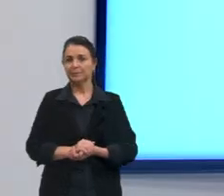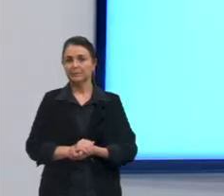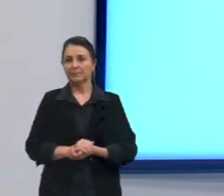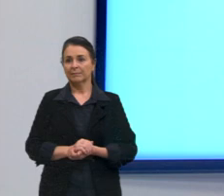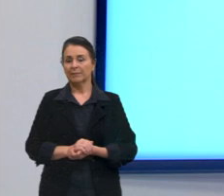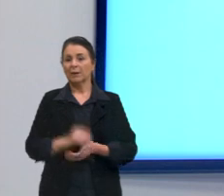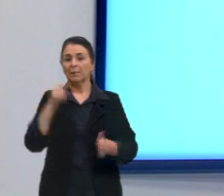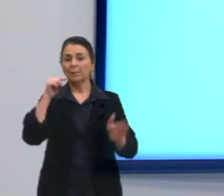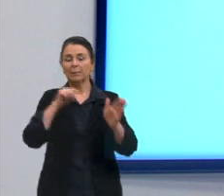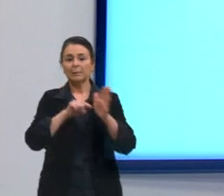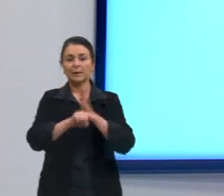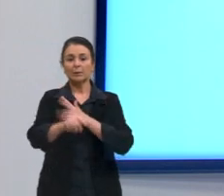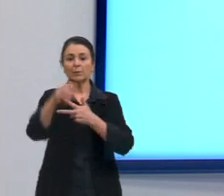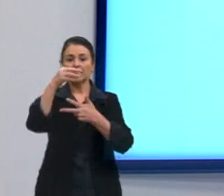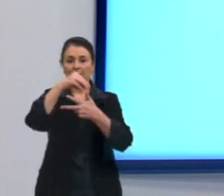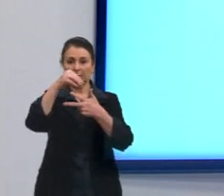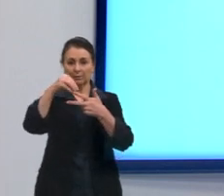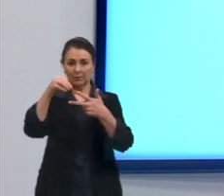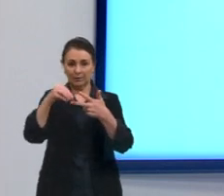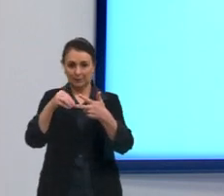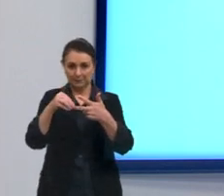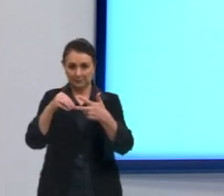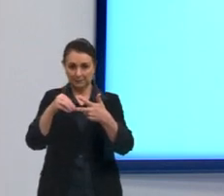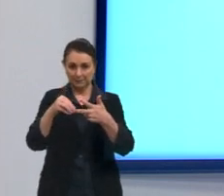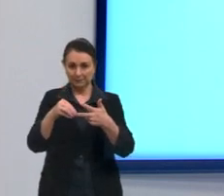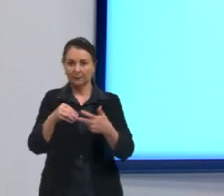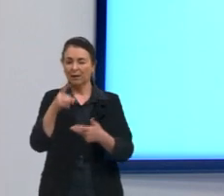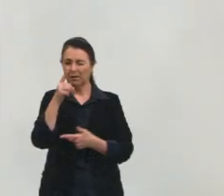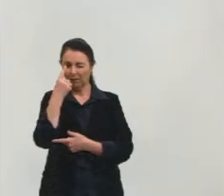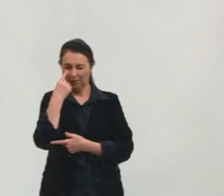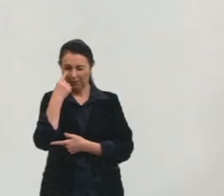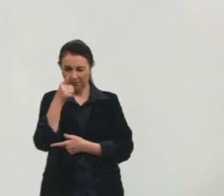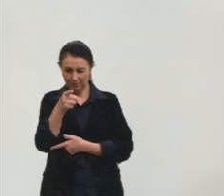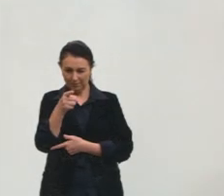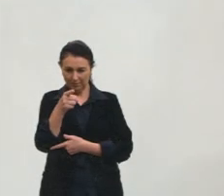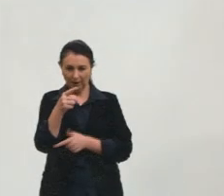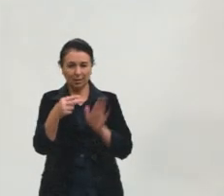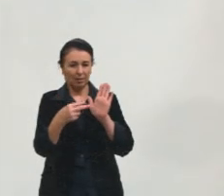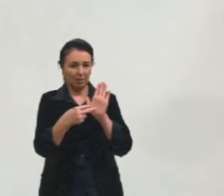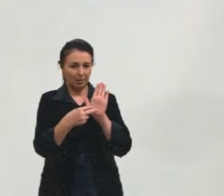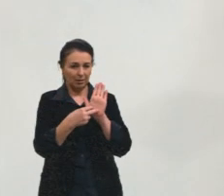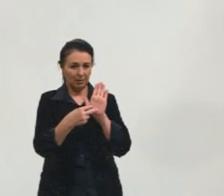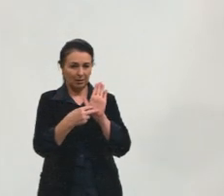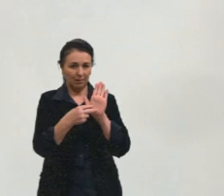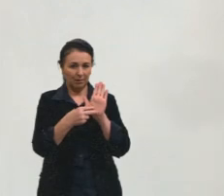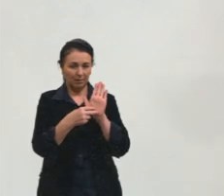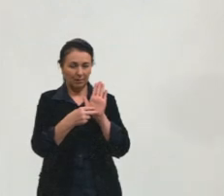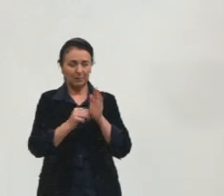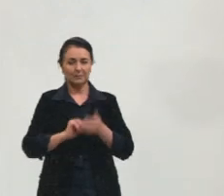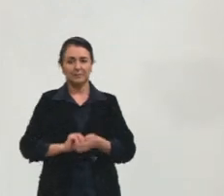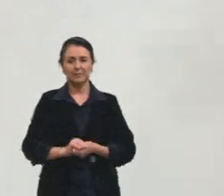as questões do Enem vamos ver se vocês absorveram aí o conhecimento